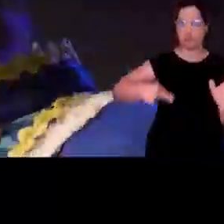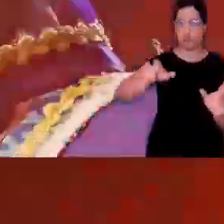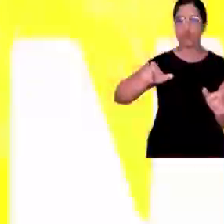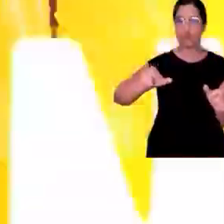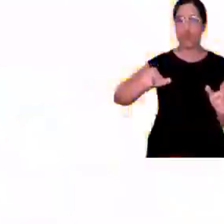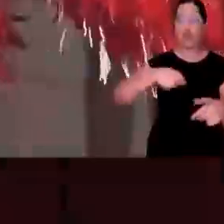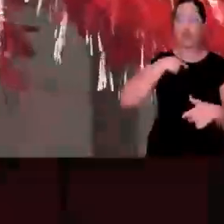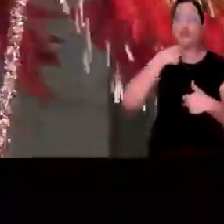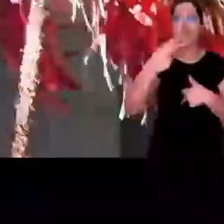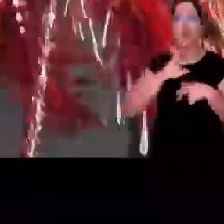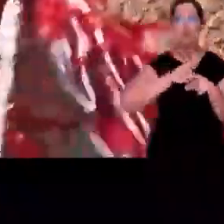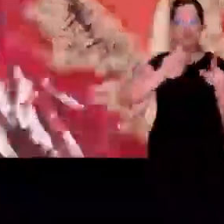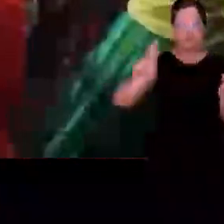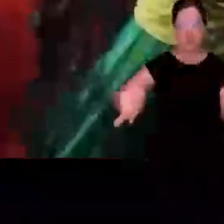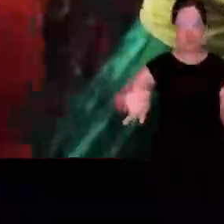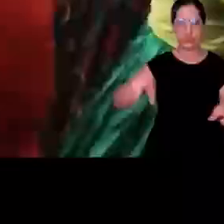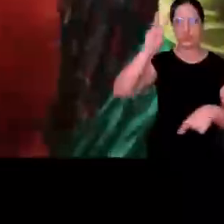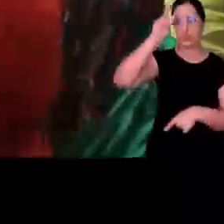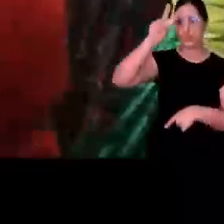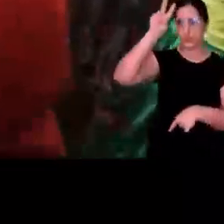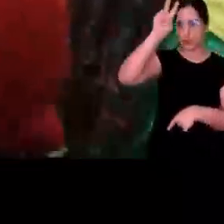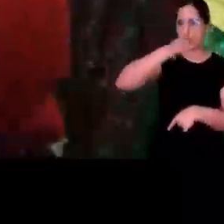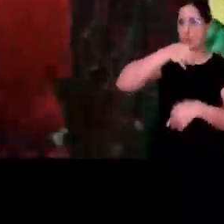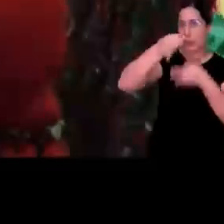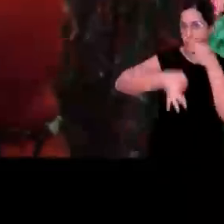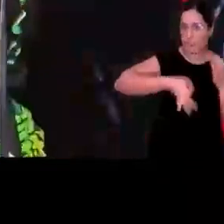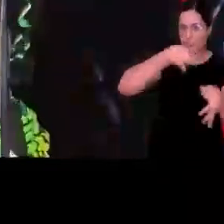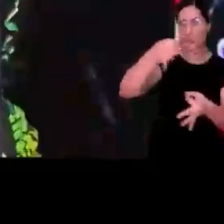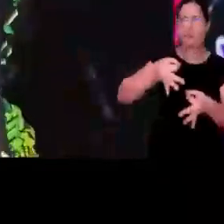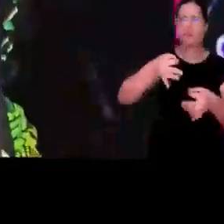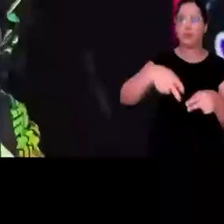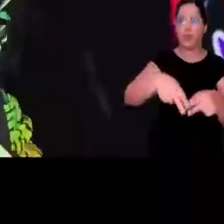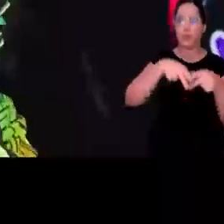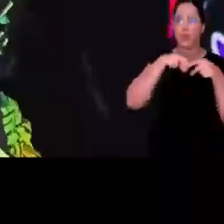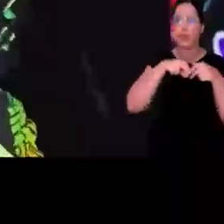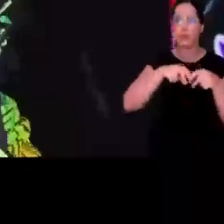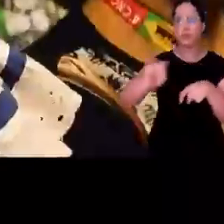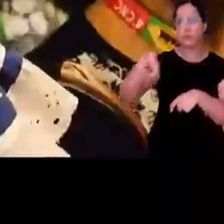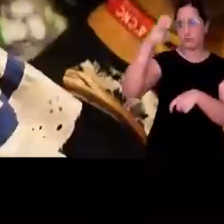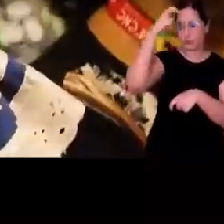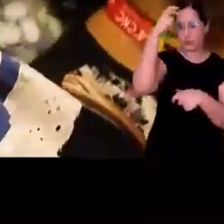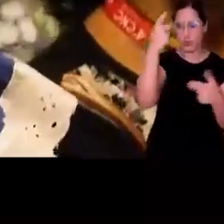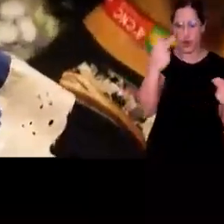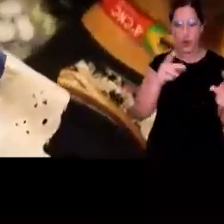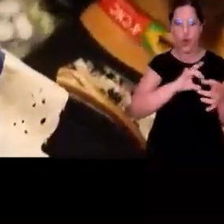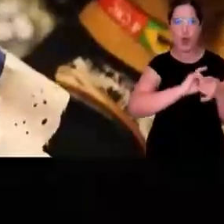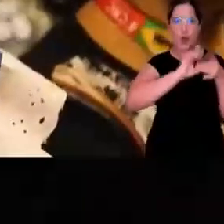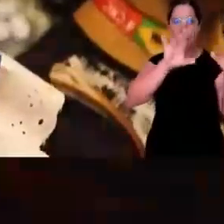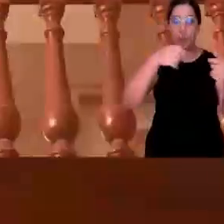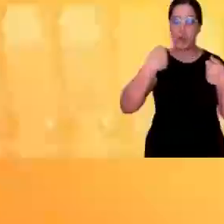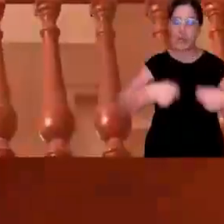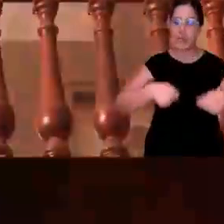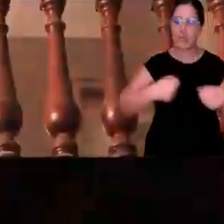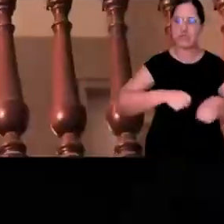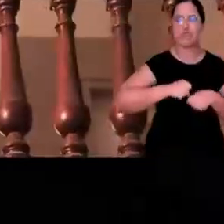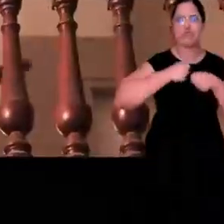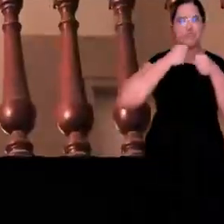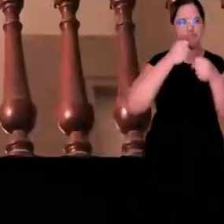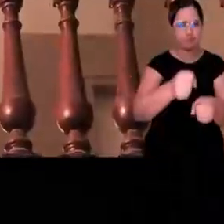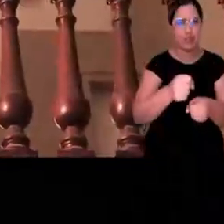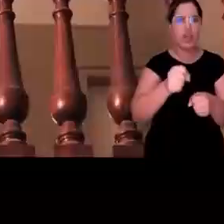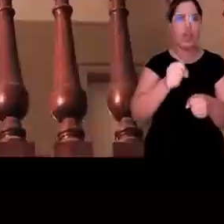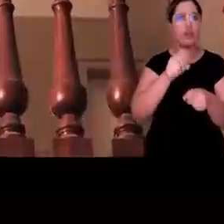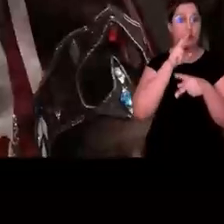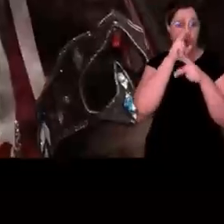flautas e violoncelo, pessoas lutando capoeira, apresentações de dança e canto em palcos, diversos festivais culturais brasileiros com